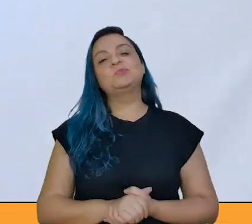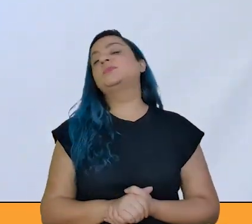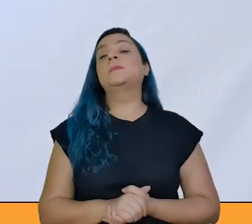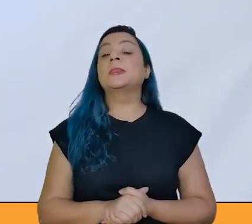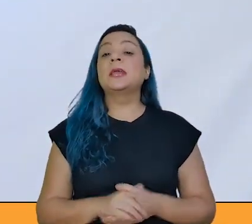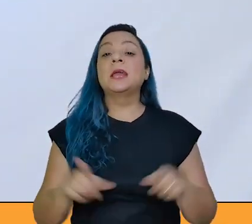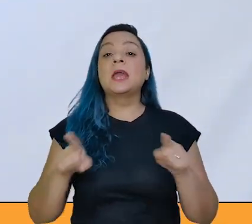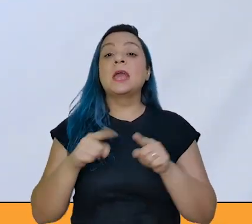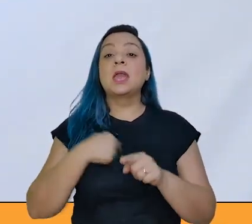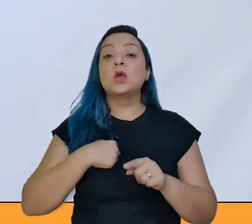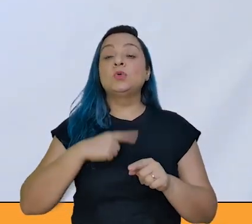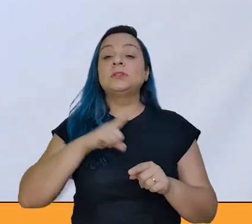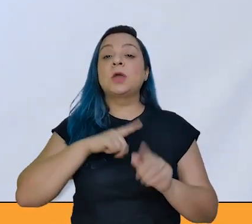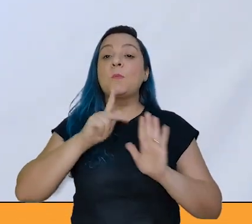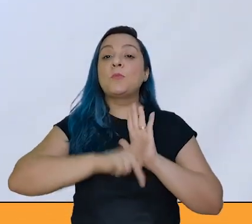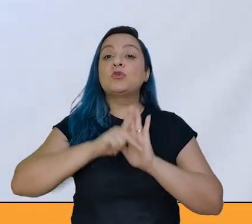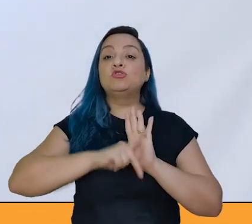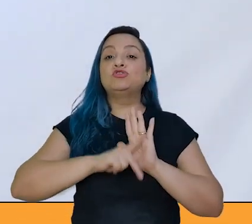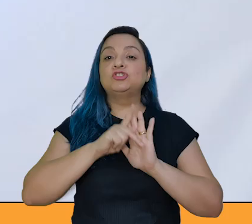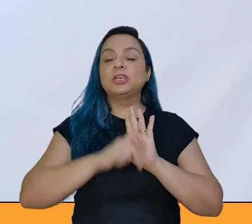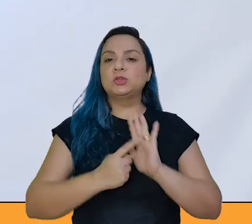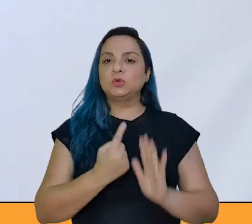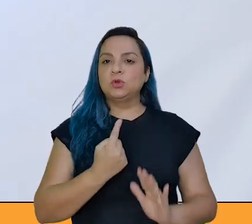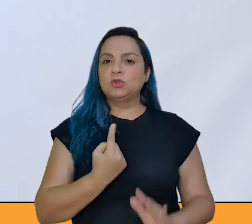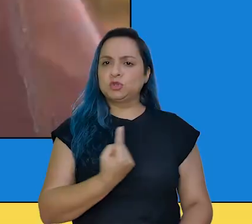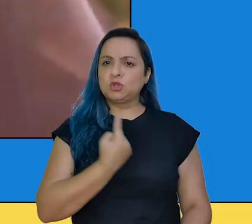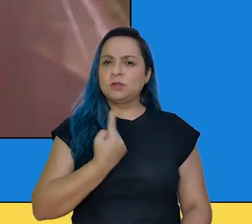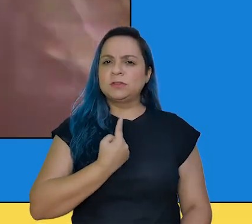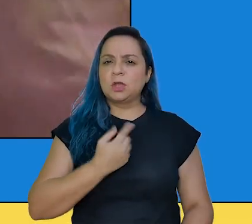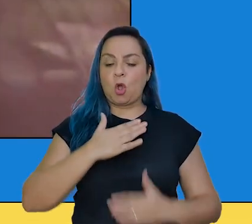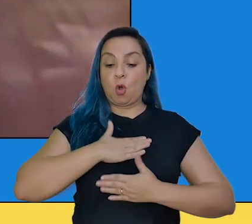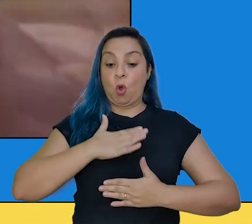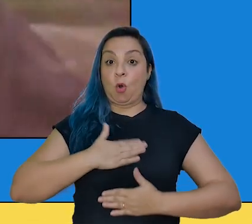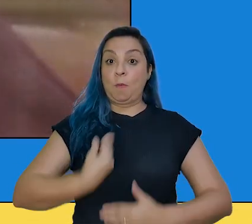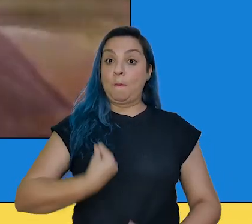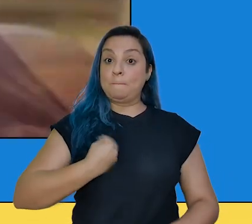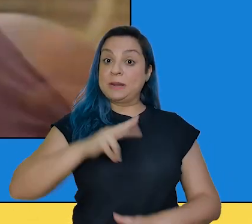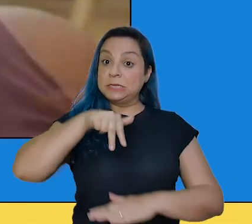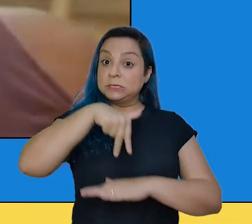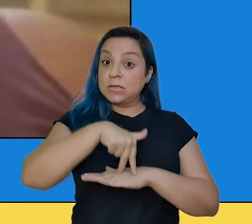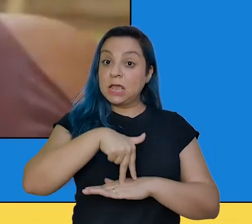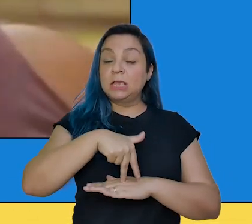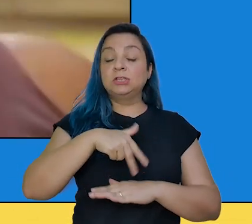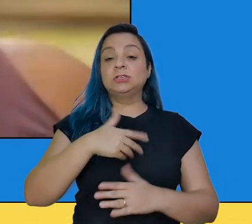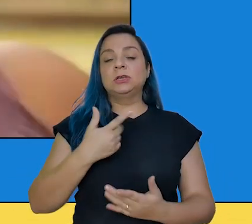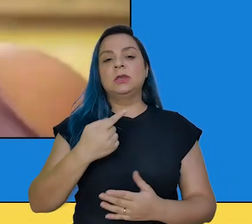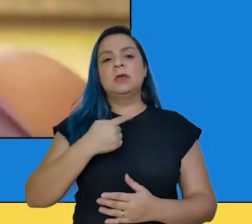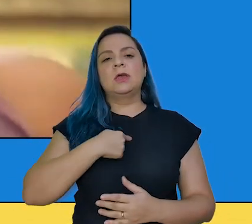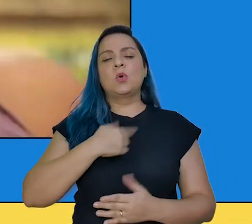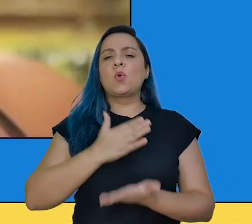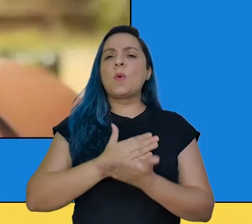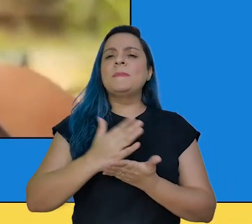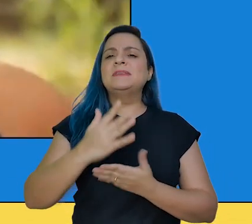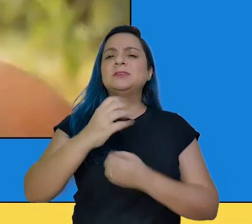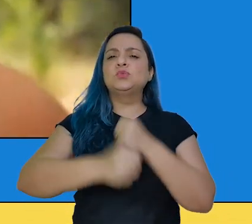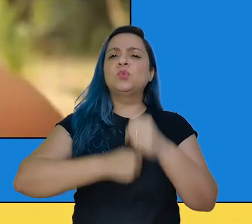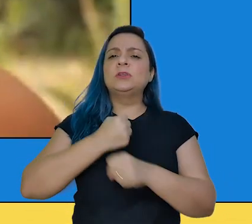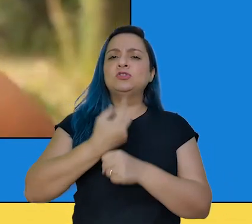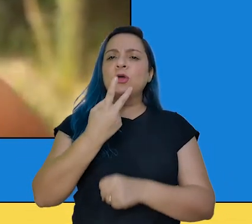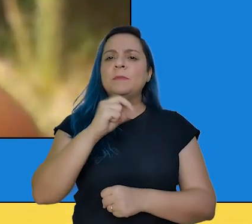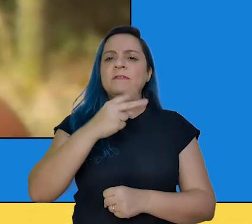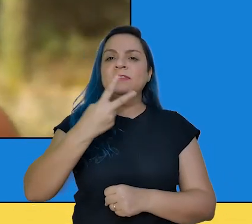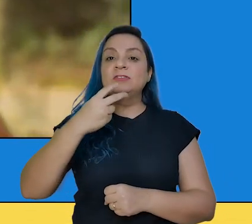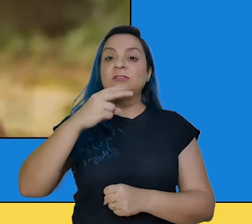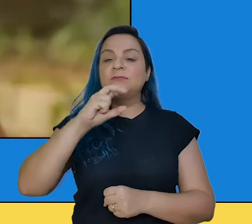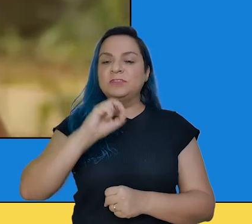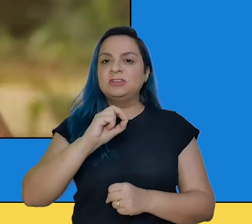Eu tenho um projeto solo chamado Corpo Presente, que é um projeto que eu comecei a desenvolver em 2020, em um vídeo, na pandemia.